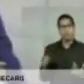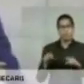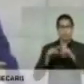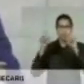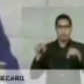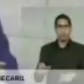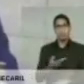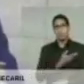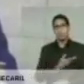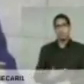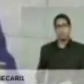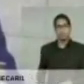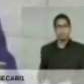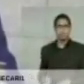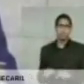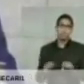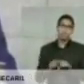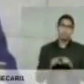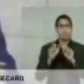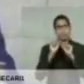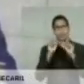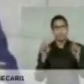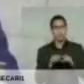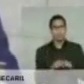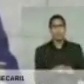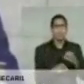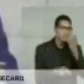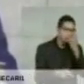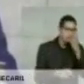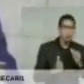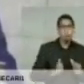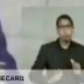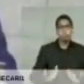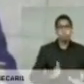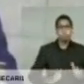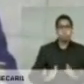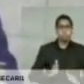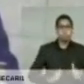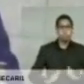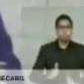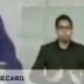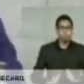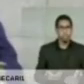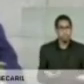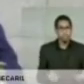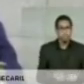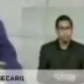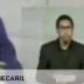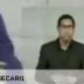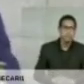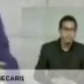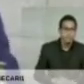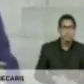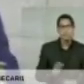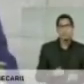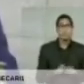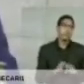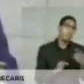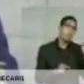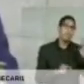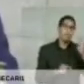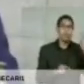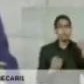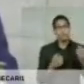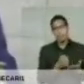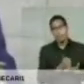funcionário público municipal, acordar com um cachorro com uma diarreia, porque ele é veterinário também, né, de apresentador. Acordar com uma diarreia, com mal-estar, e